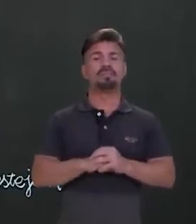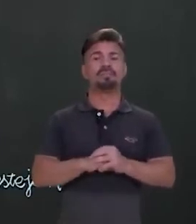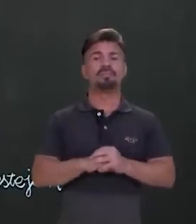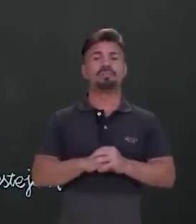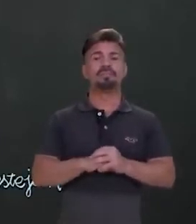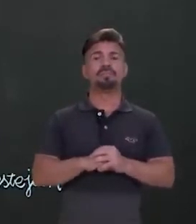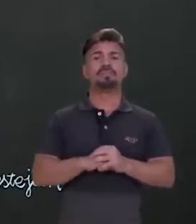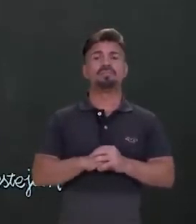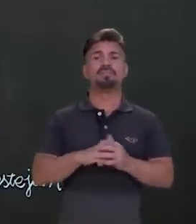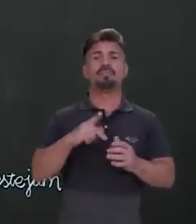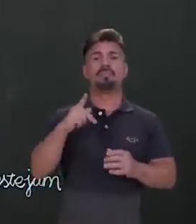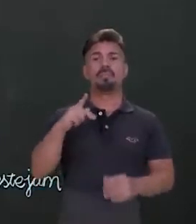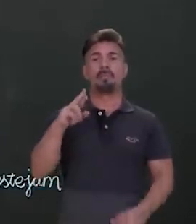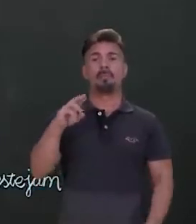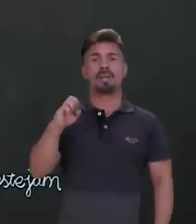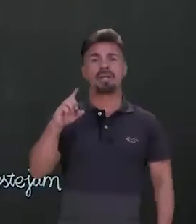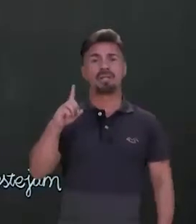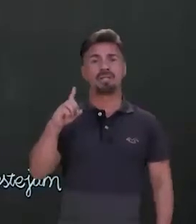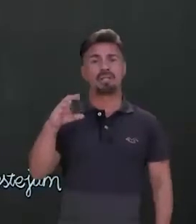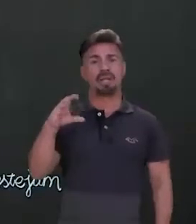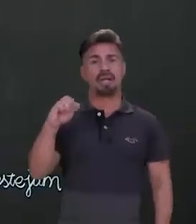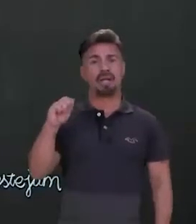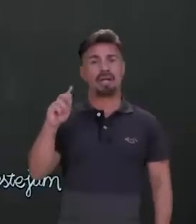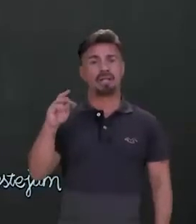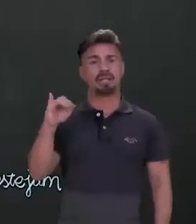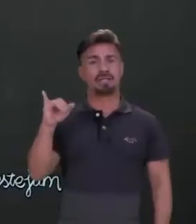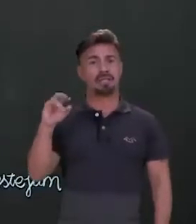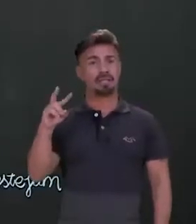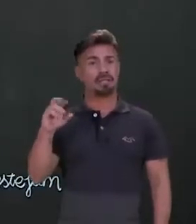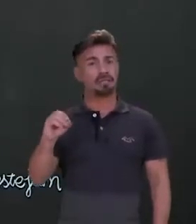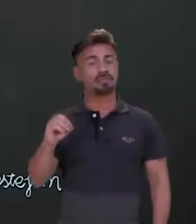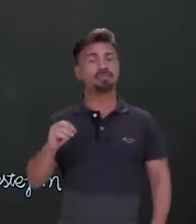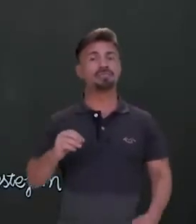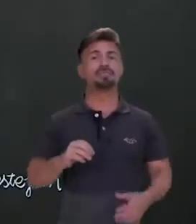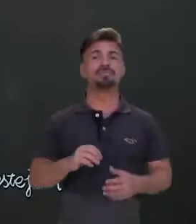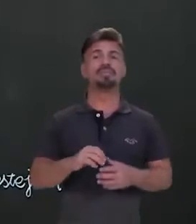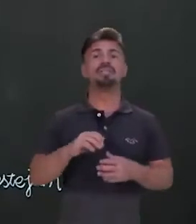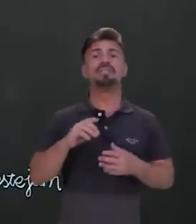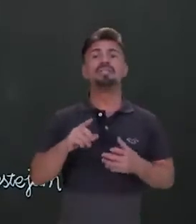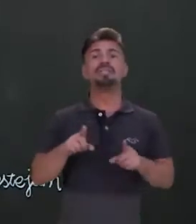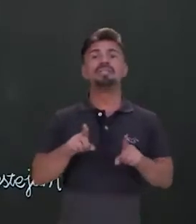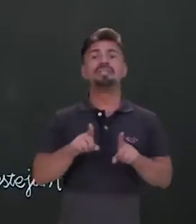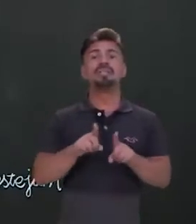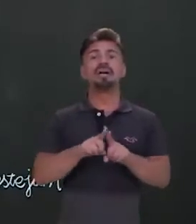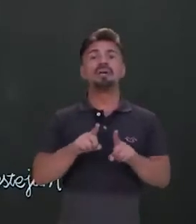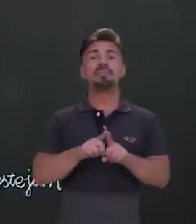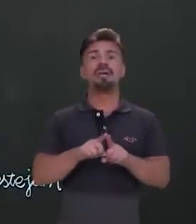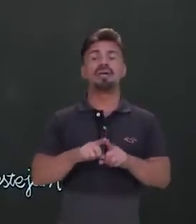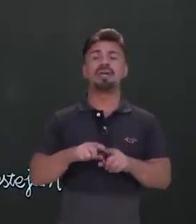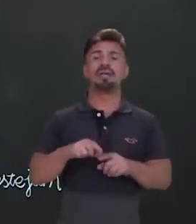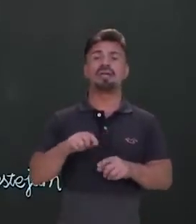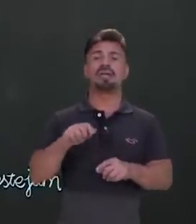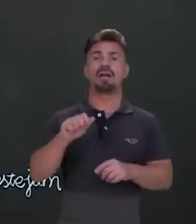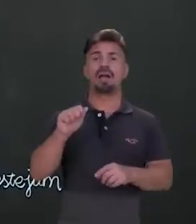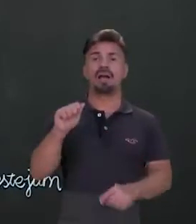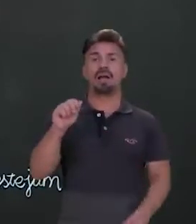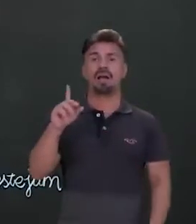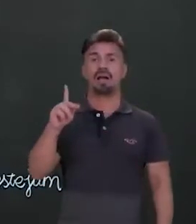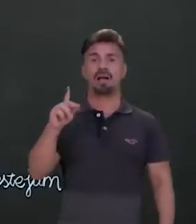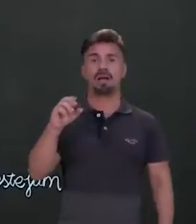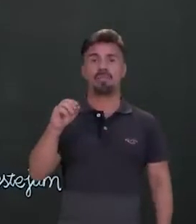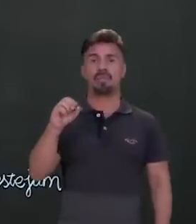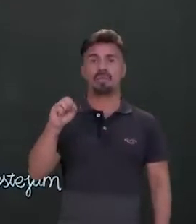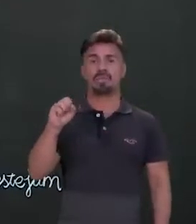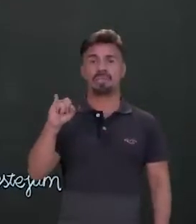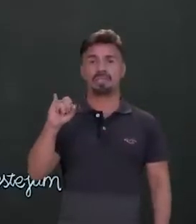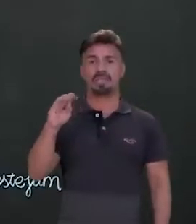nominal, predicativas, quando elas tiverem valor de predicativo, e apositivas, quando elas tiverem valor